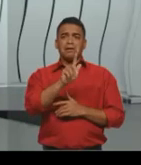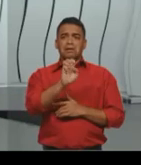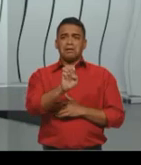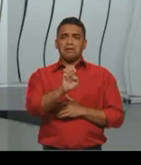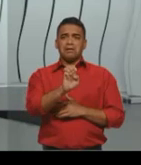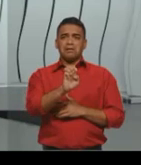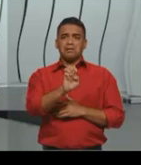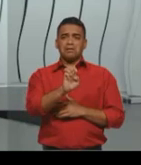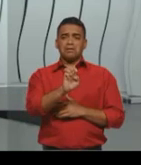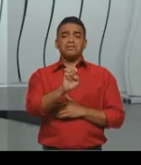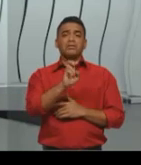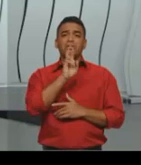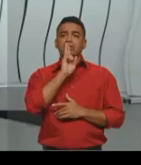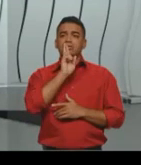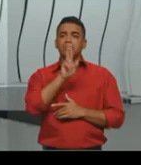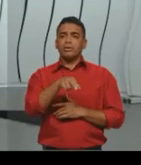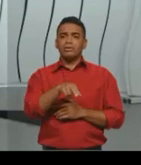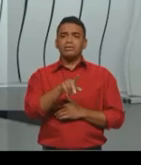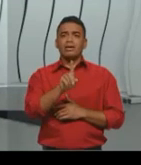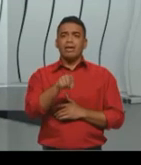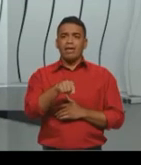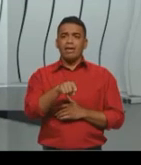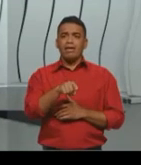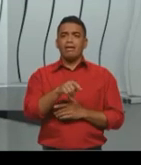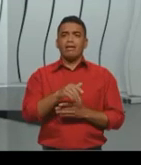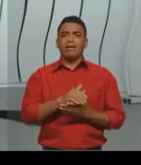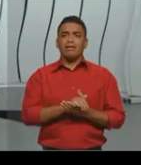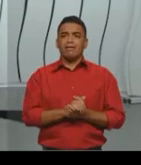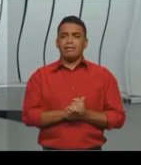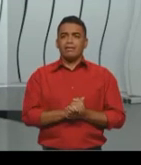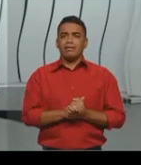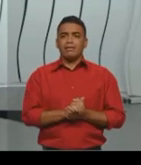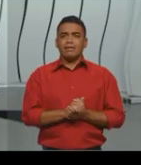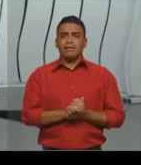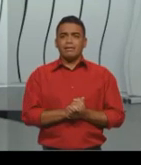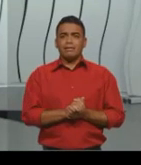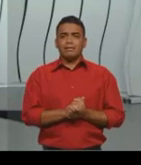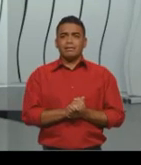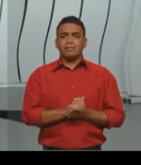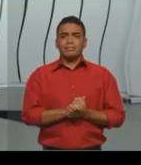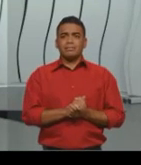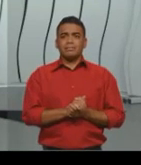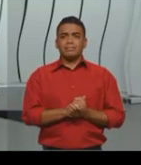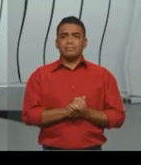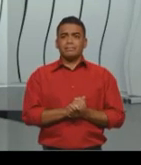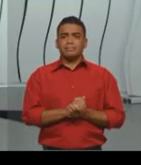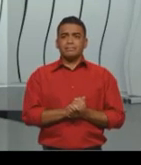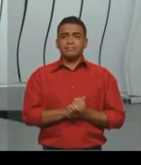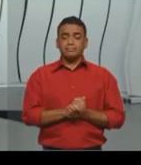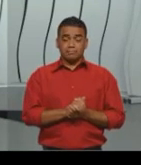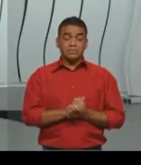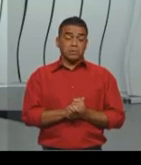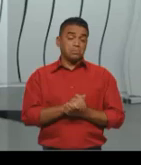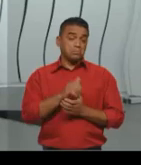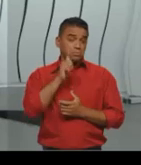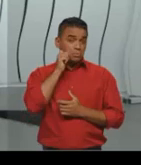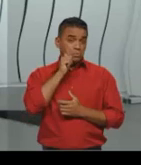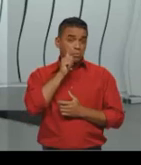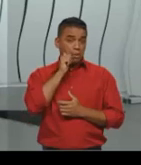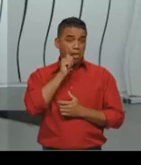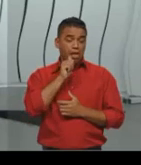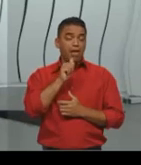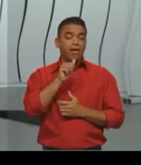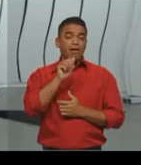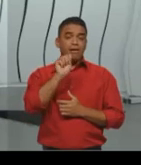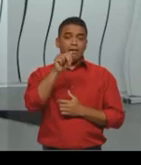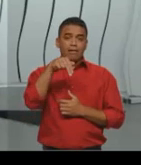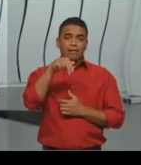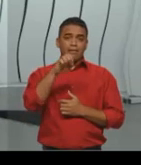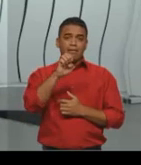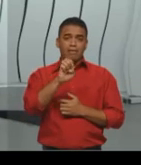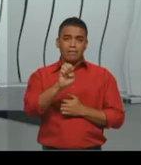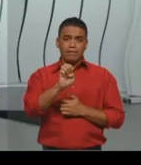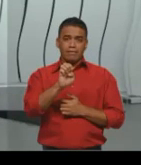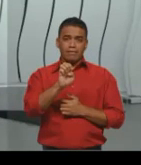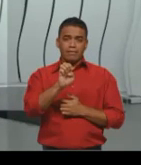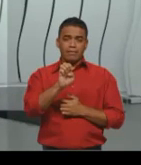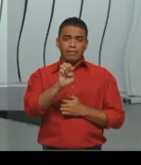Stratford. Então, a resposta certa seria she was born, she, referindo a ela, she was born